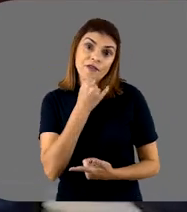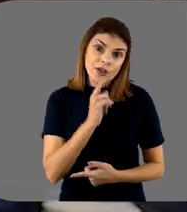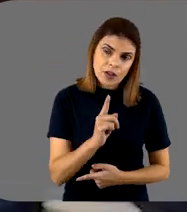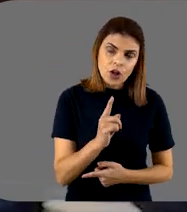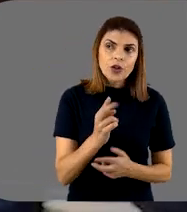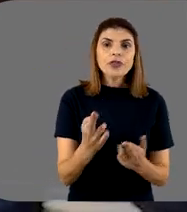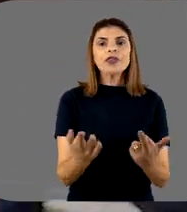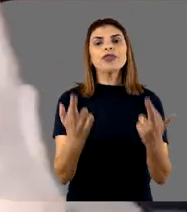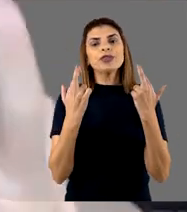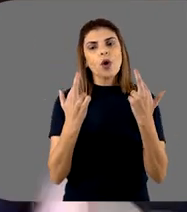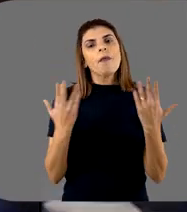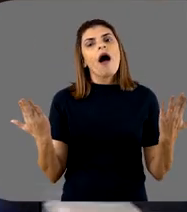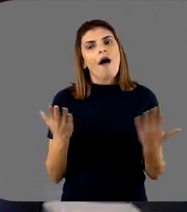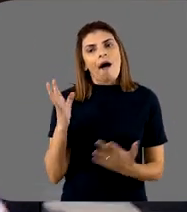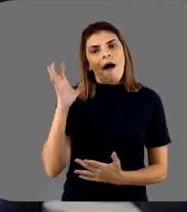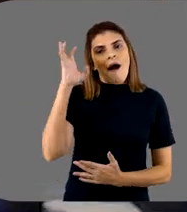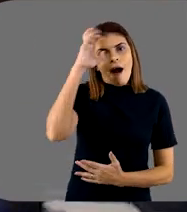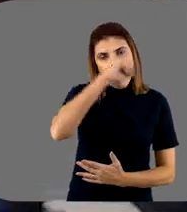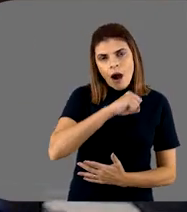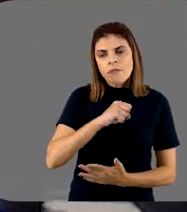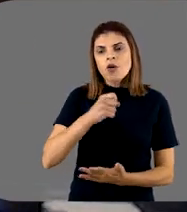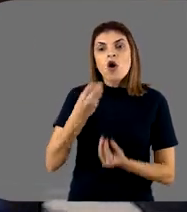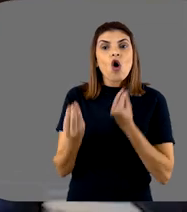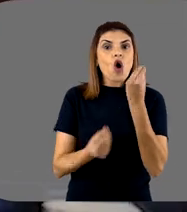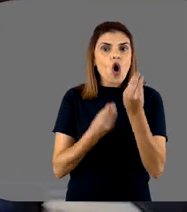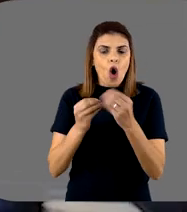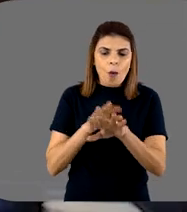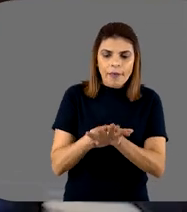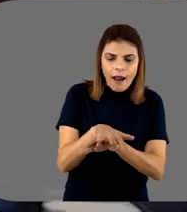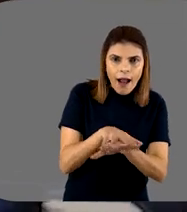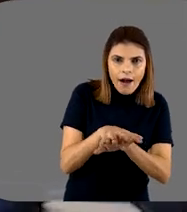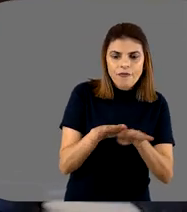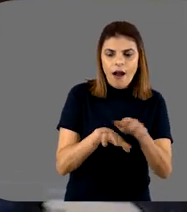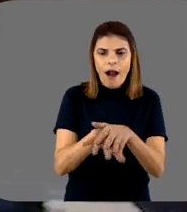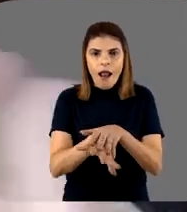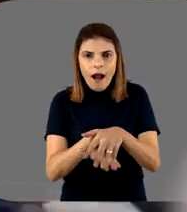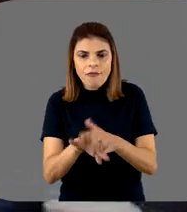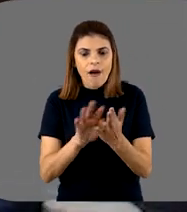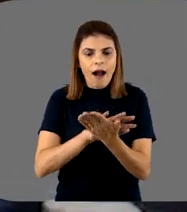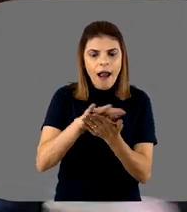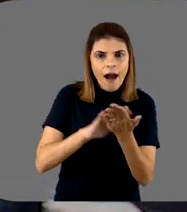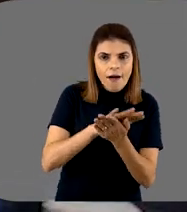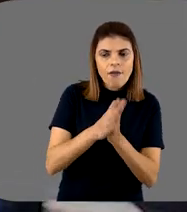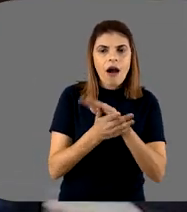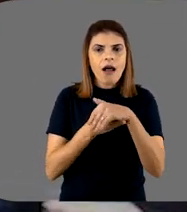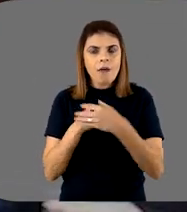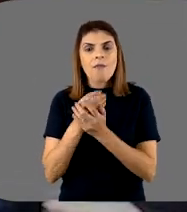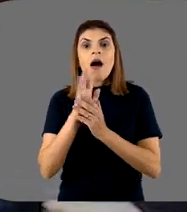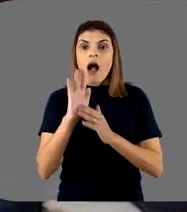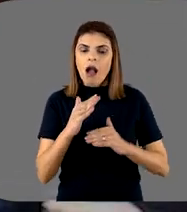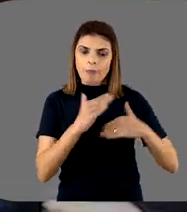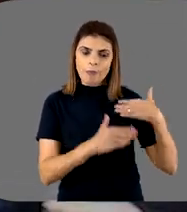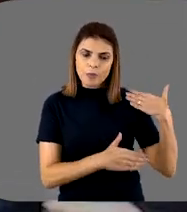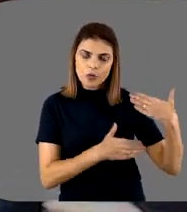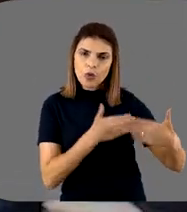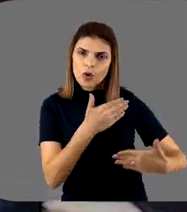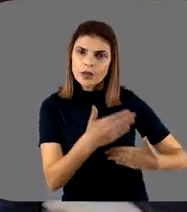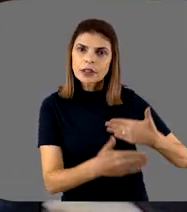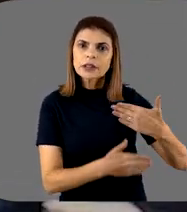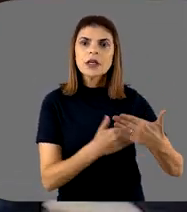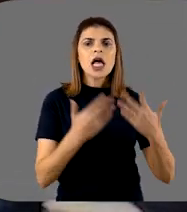infelizmente não tomara que dessa vez a gente tenha aprendido Definitivamente a lavar as mãos né que isso seja um